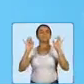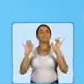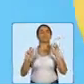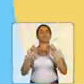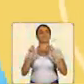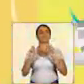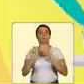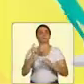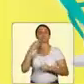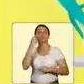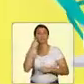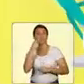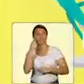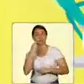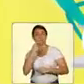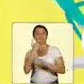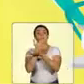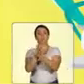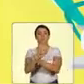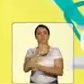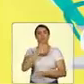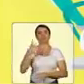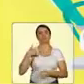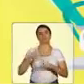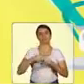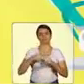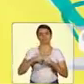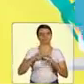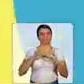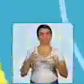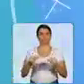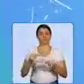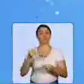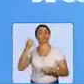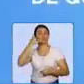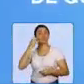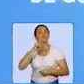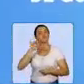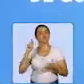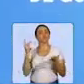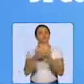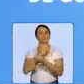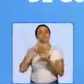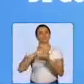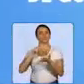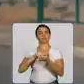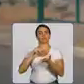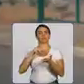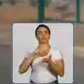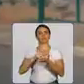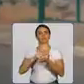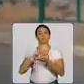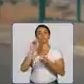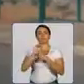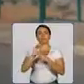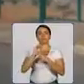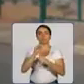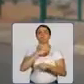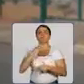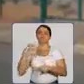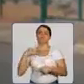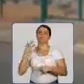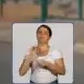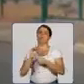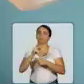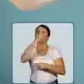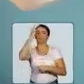cardiologia. Vamos atender a saúde bucal. O Teleconsultas vai funcionar de verdade. Cuidar da saúde é